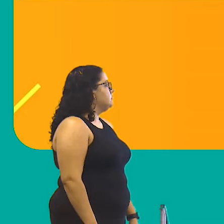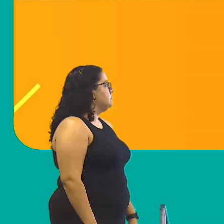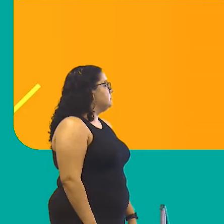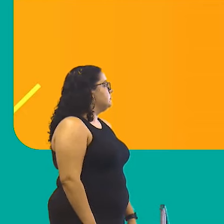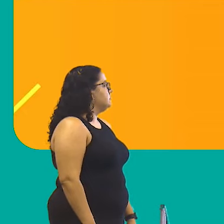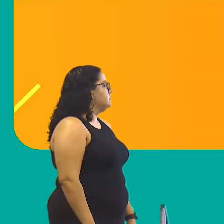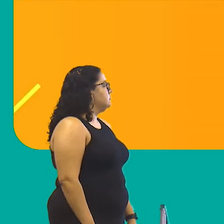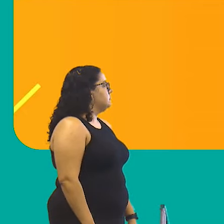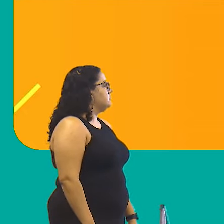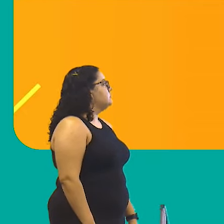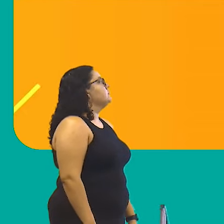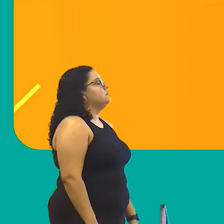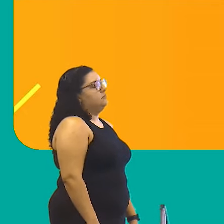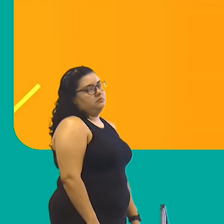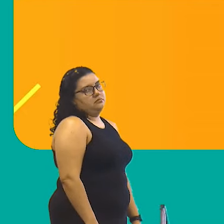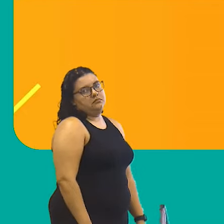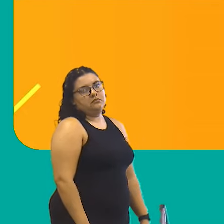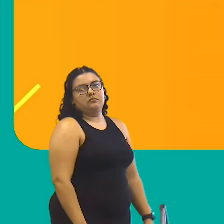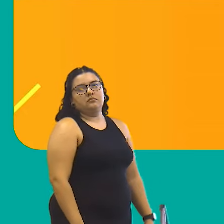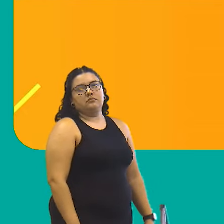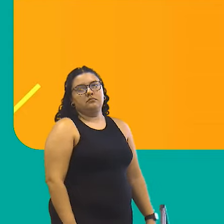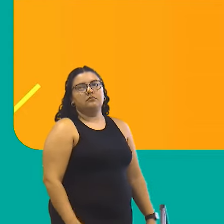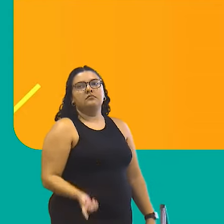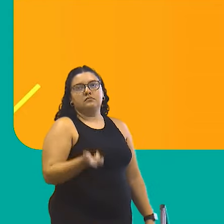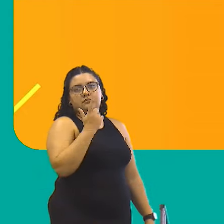Passei de novo. Cheguei.